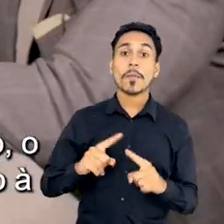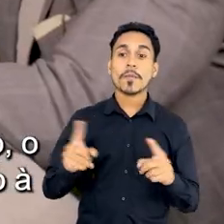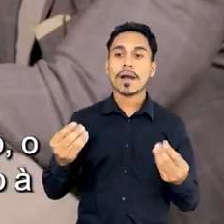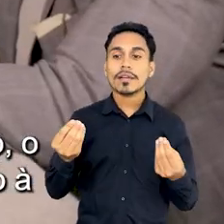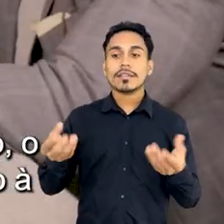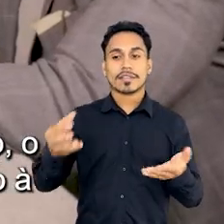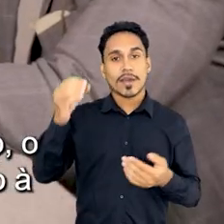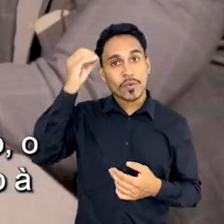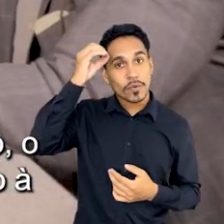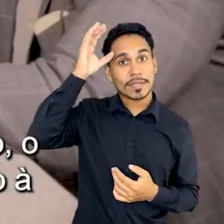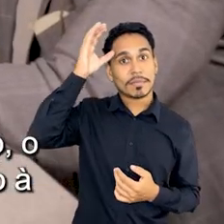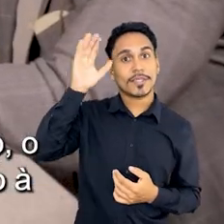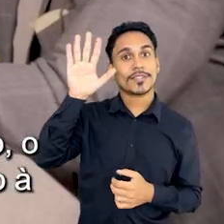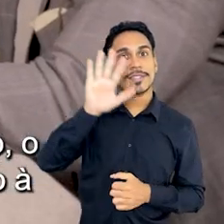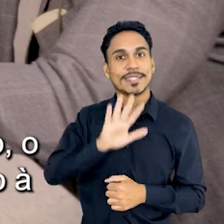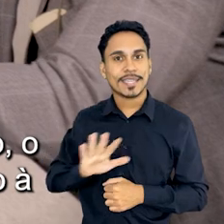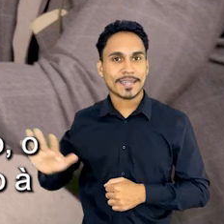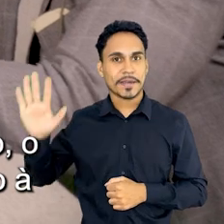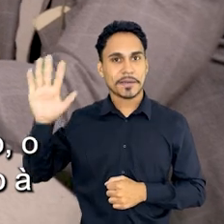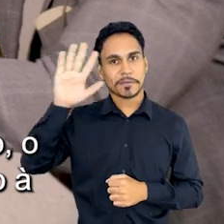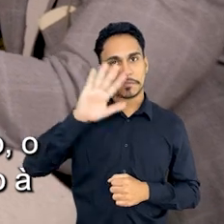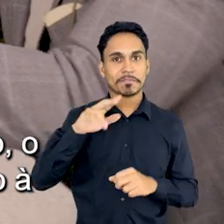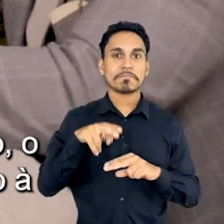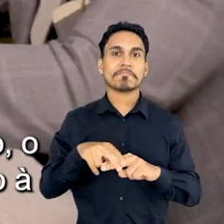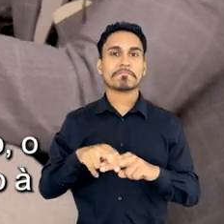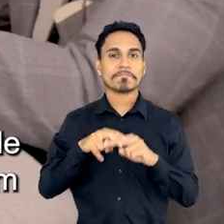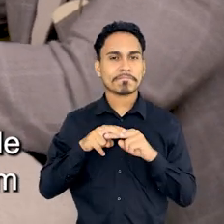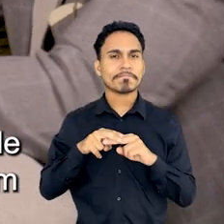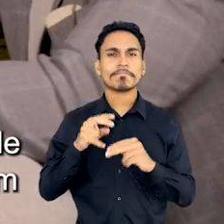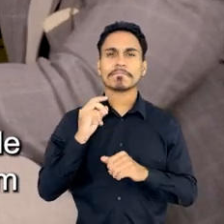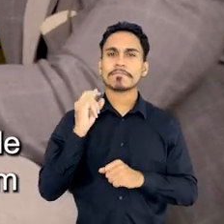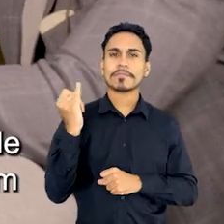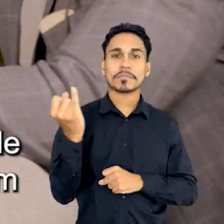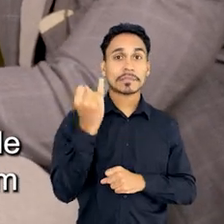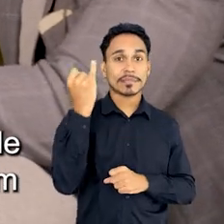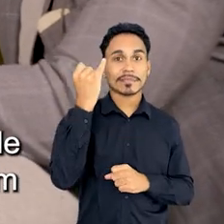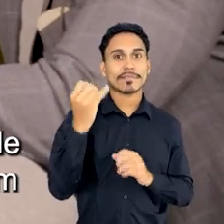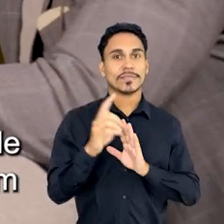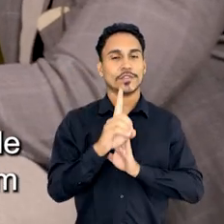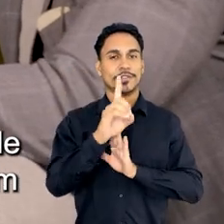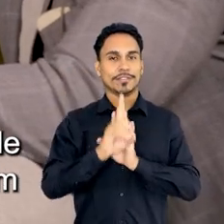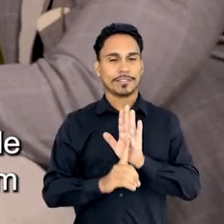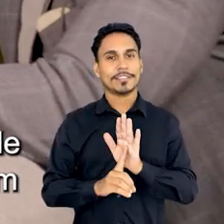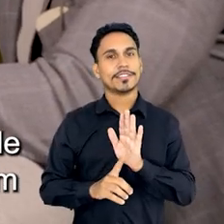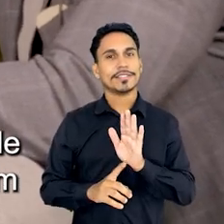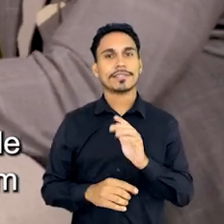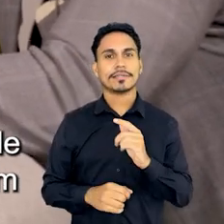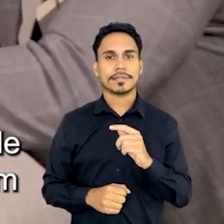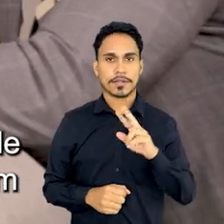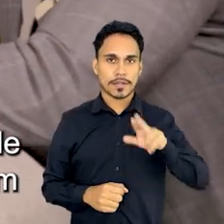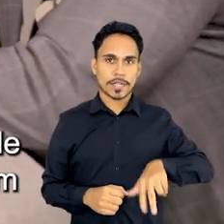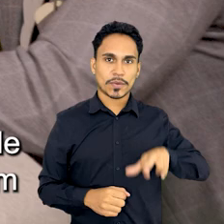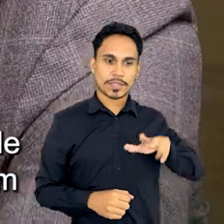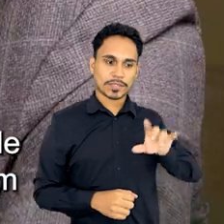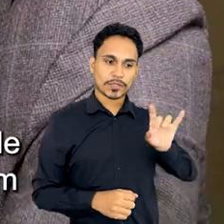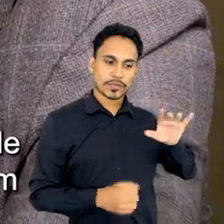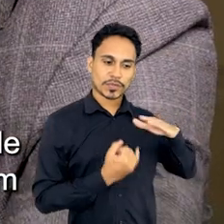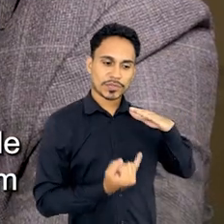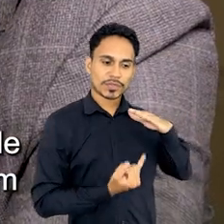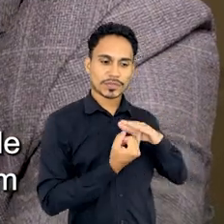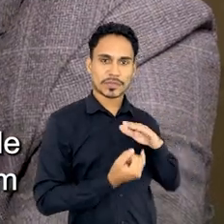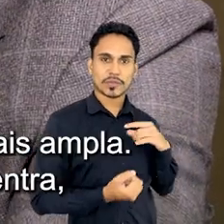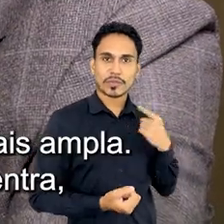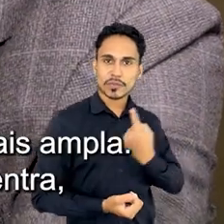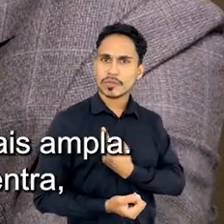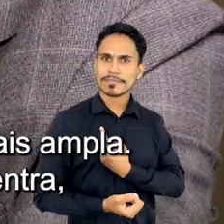formação geral então Eh o entendimento e voltando à discussão do direito à educação esse direito é a conquista não só de uma professora na nossa instituição